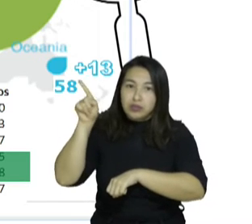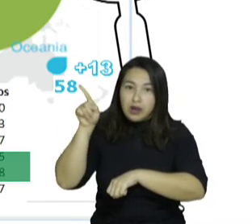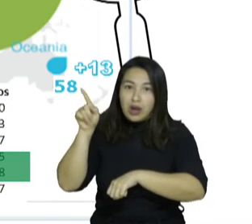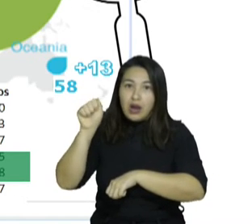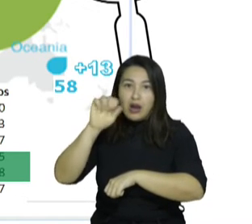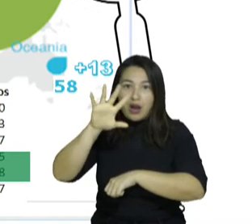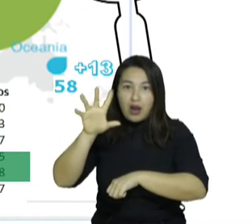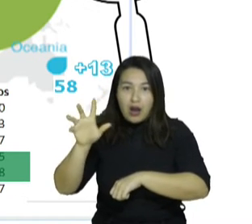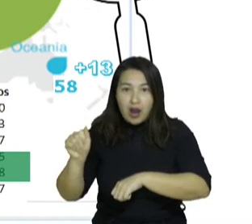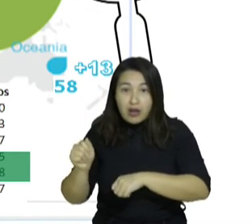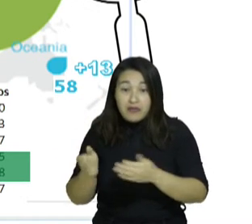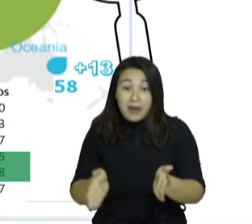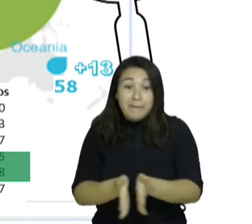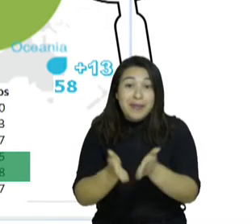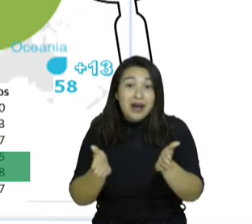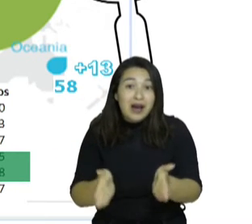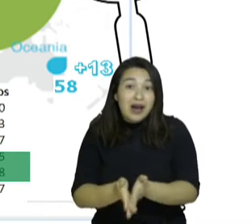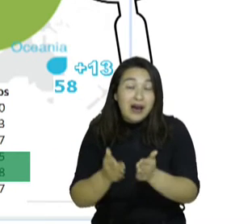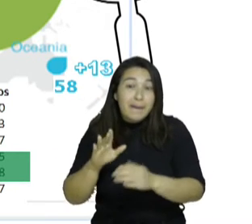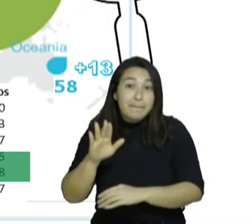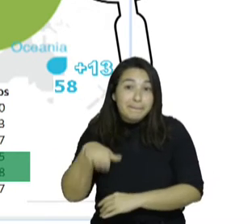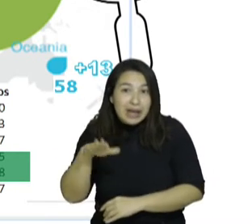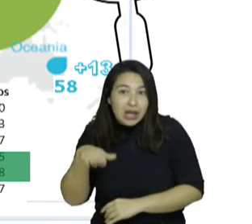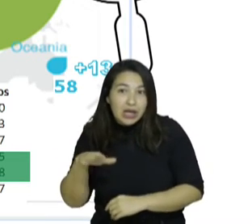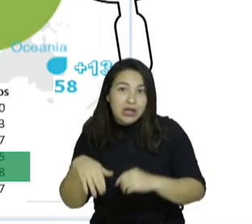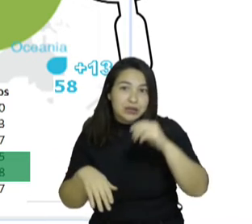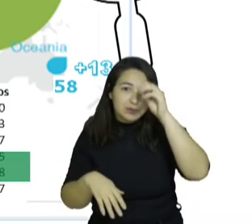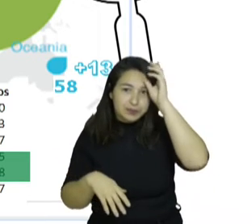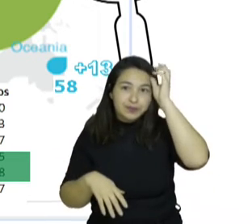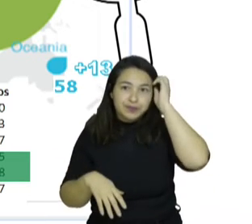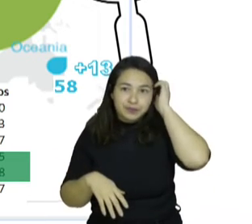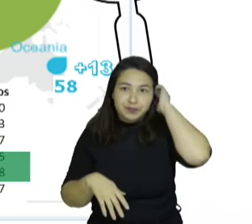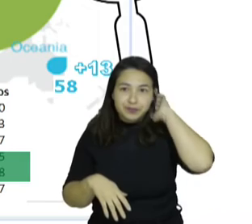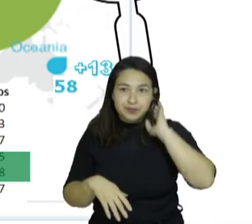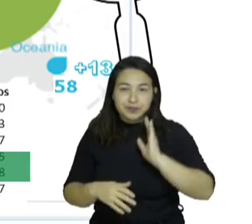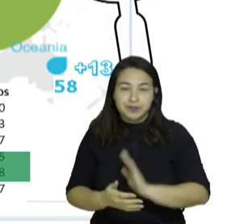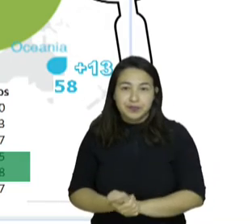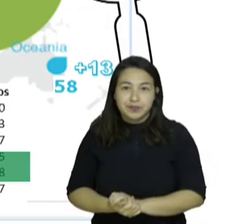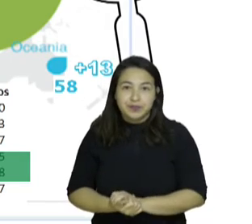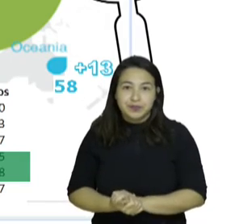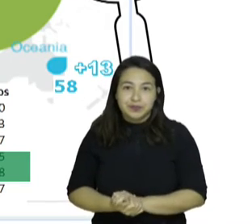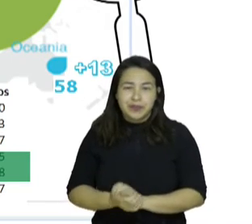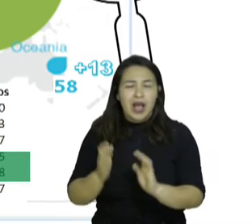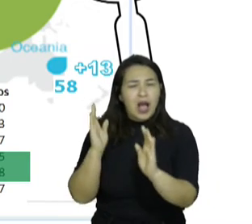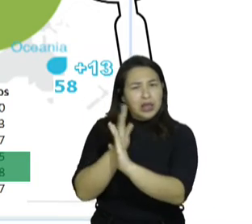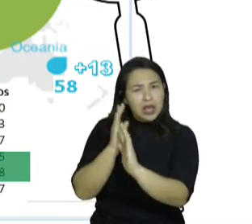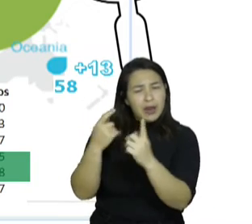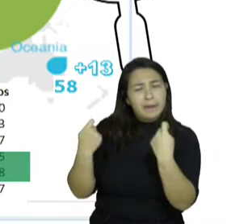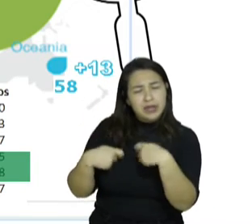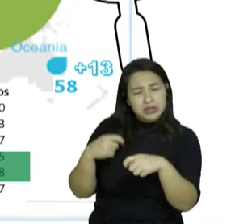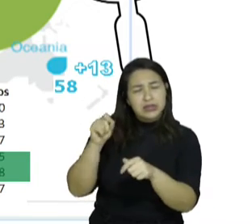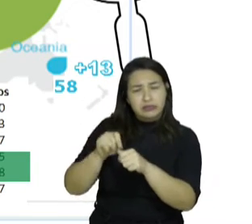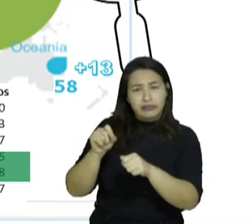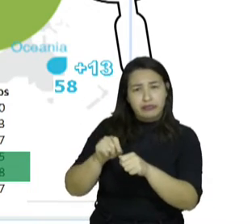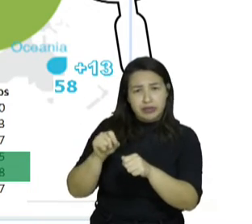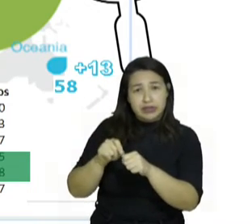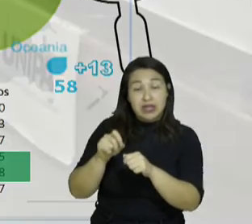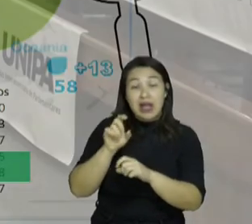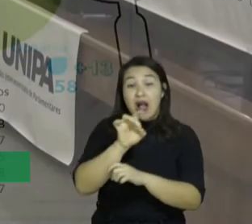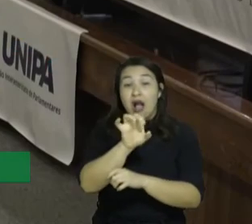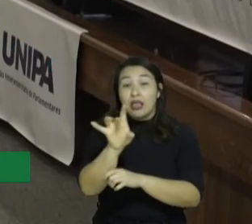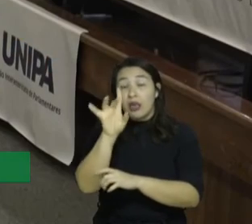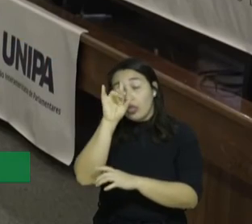valor bem baratinho bem baratinho né então isso são análises que a gente tem que fazer e cada um